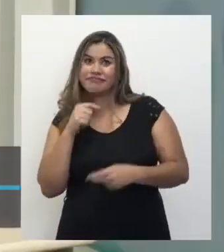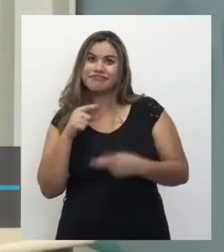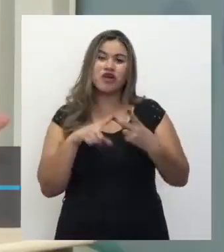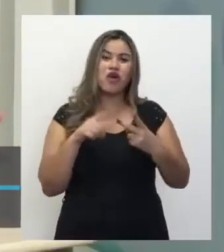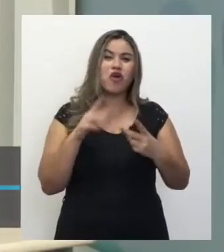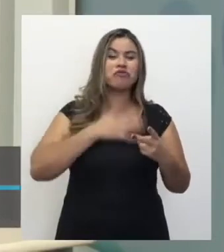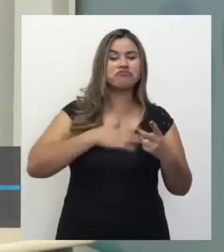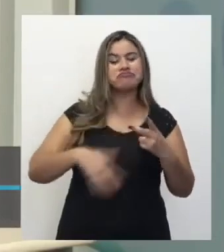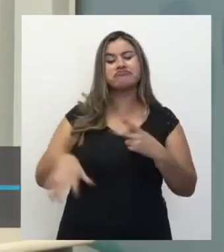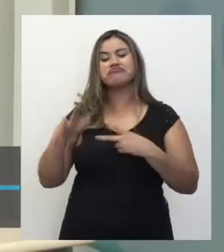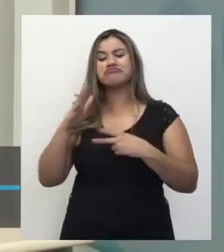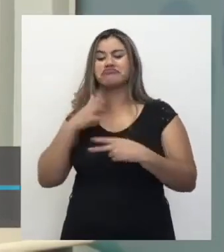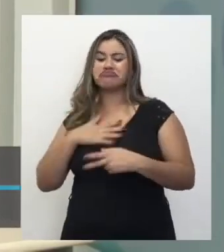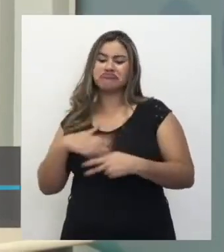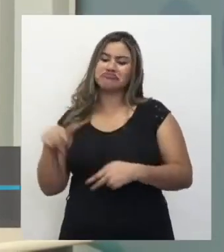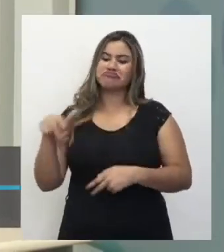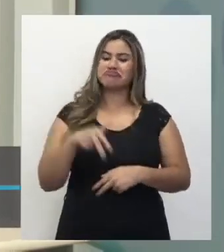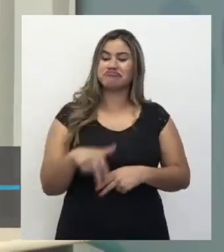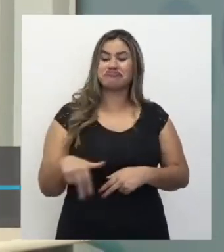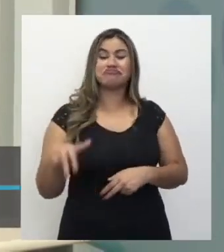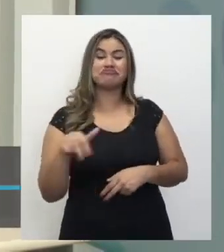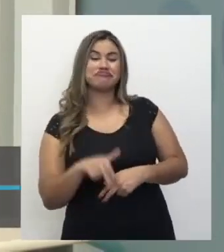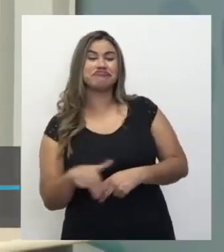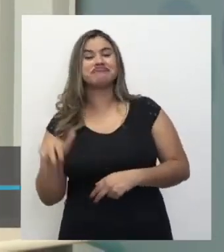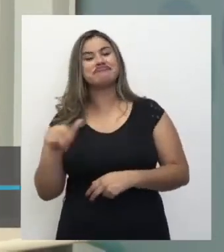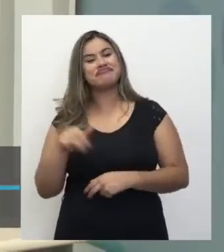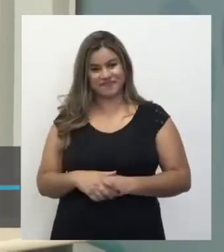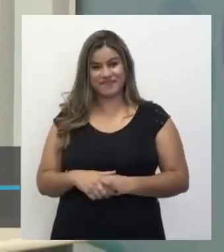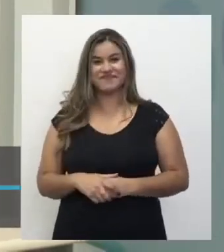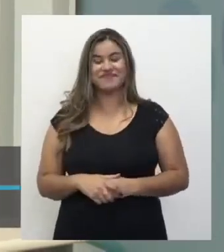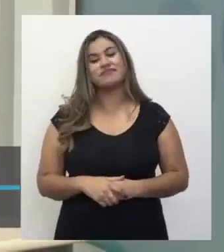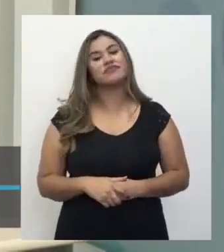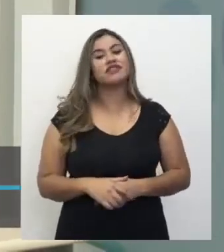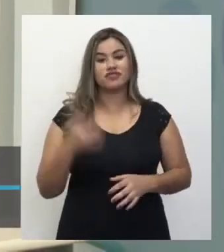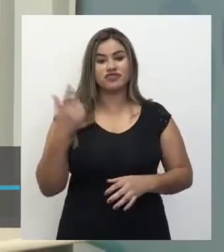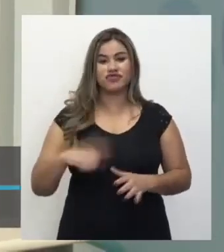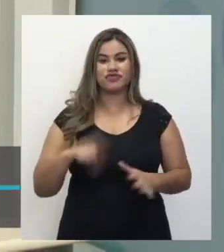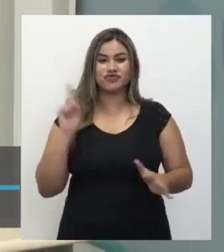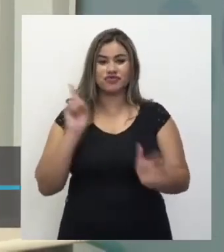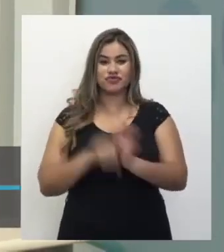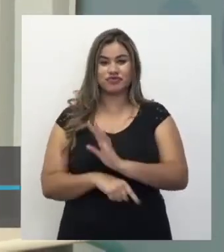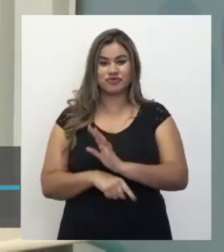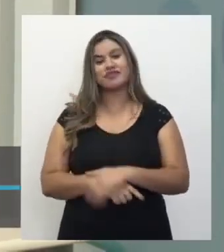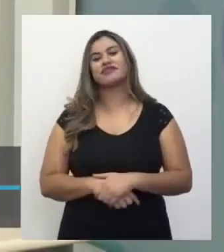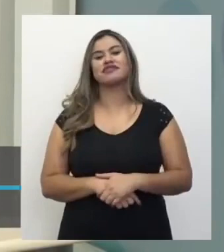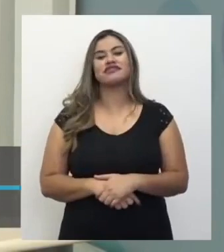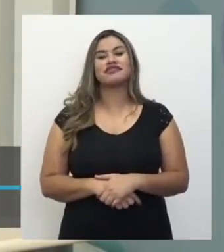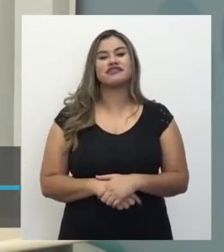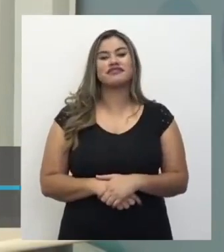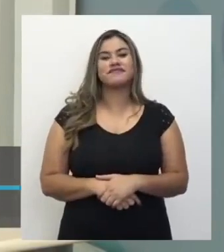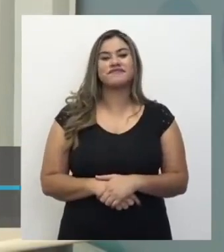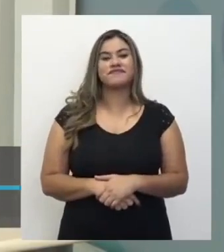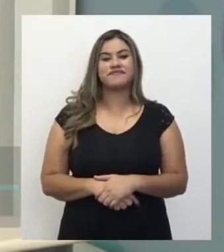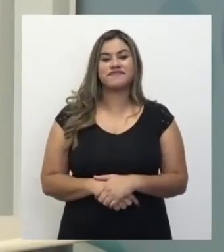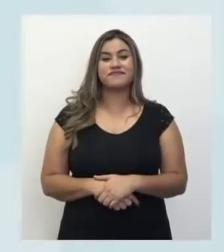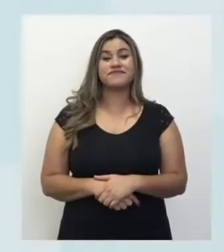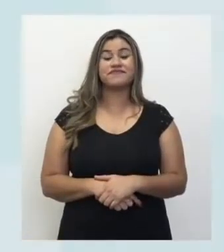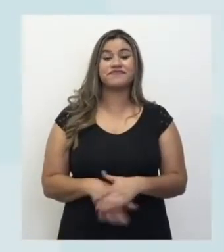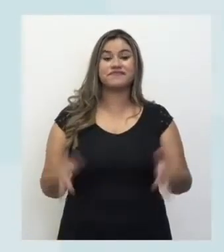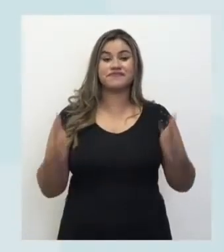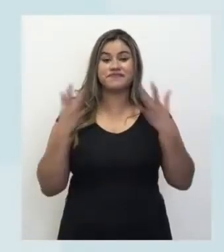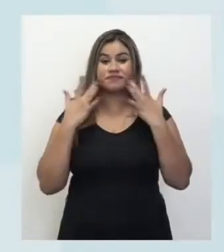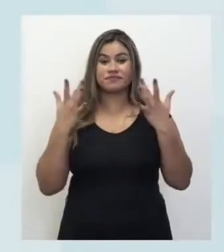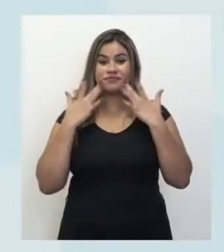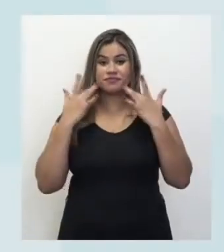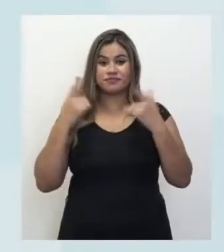ficar vagando. Ou seja, devagando. Então, gente, responda a pergunta importantíssima da próxima tela. Esta peça foi